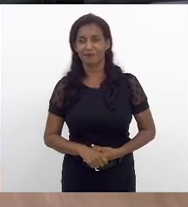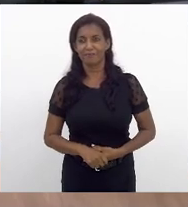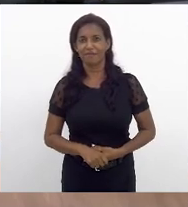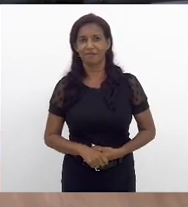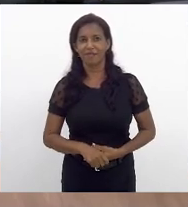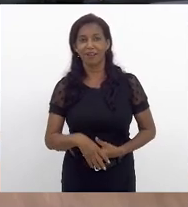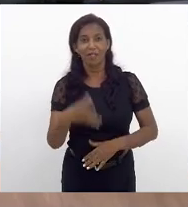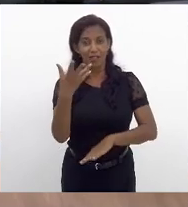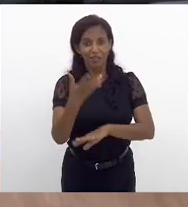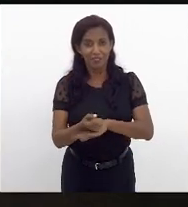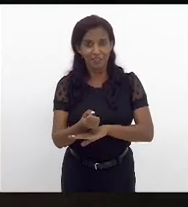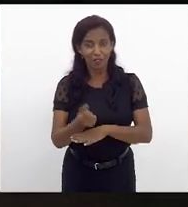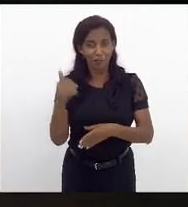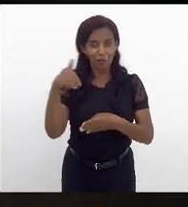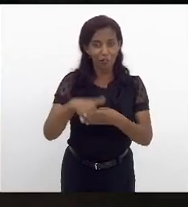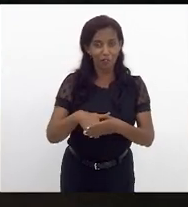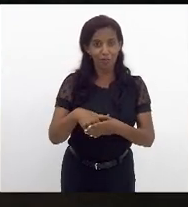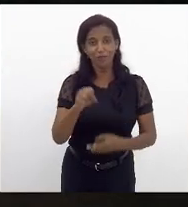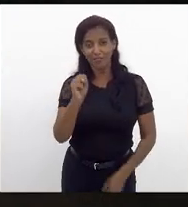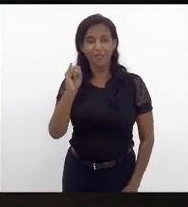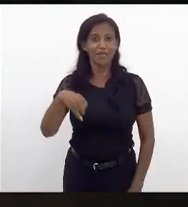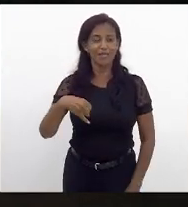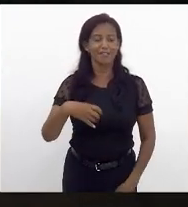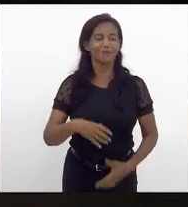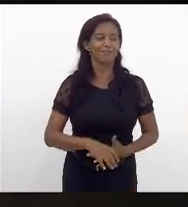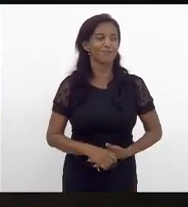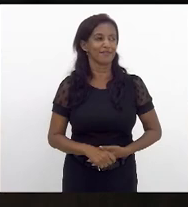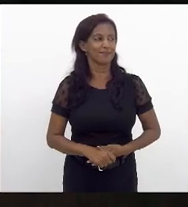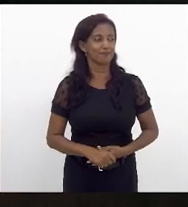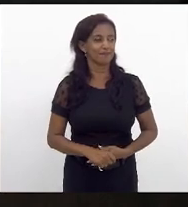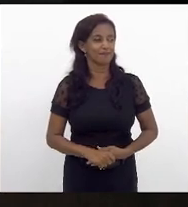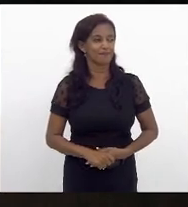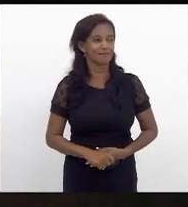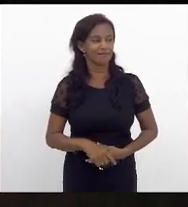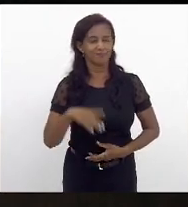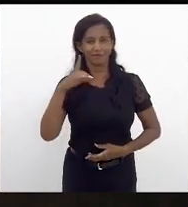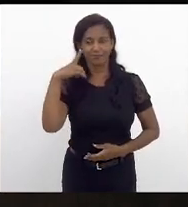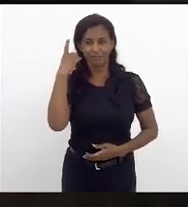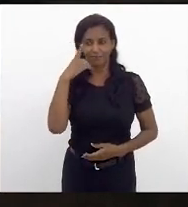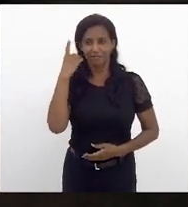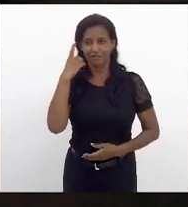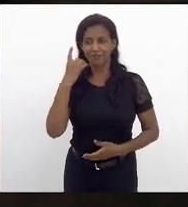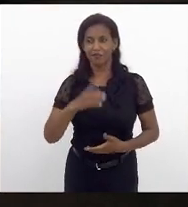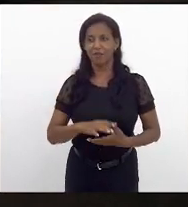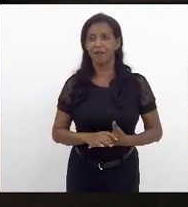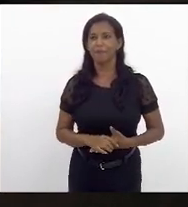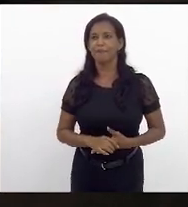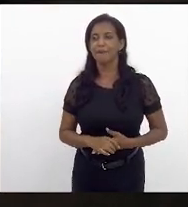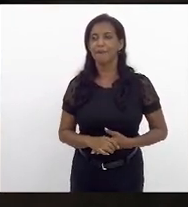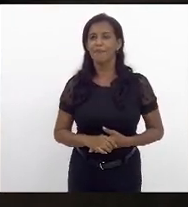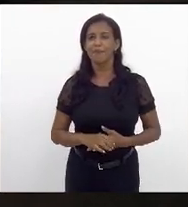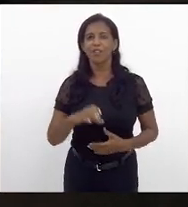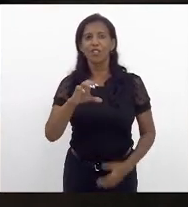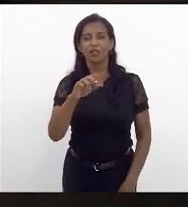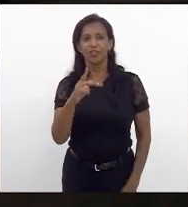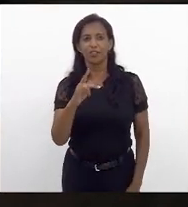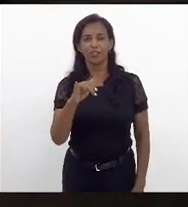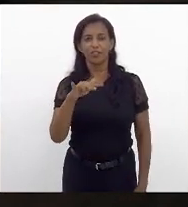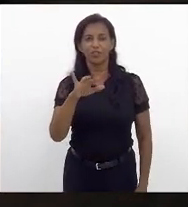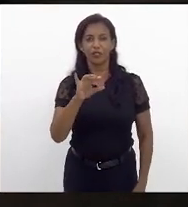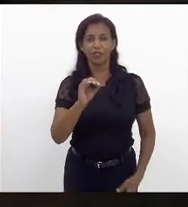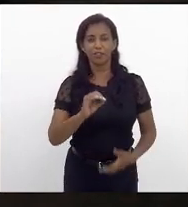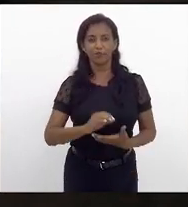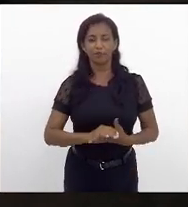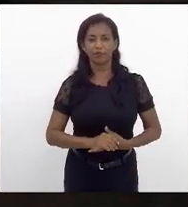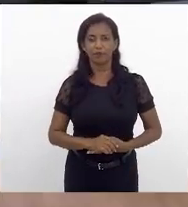Registrou meu voto, Ju? Registrado, sim. Sim. Deputado Chiquinho da Mangueira.